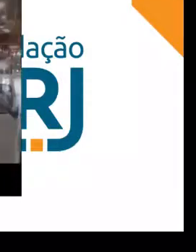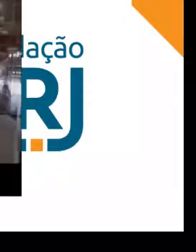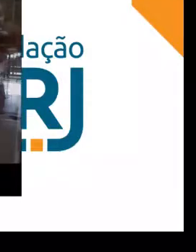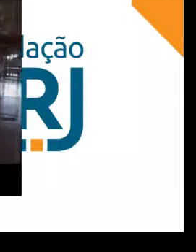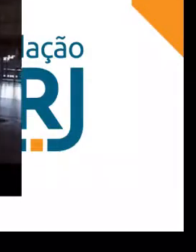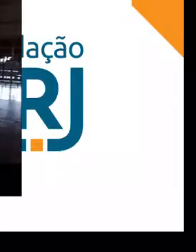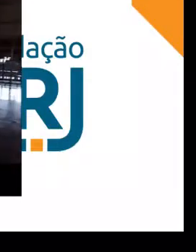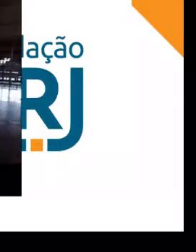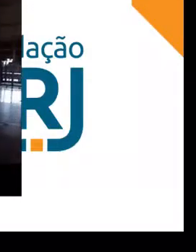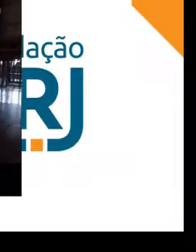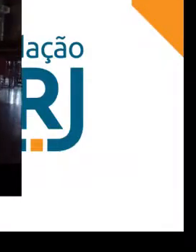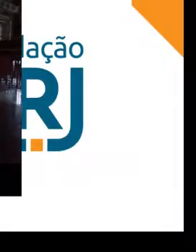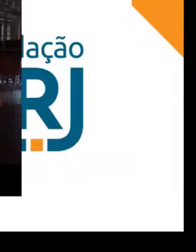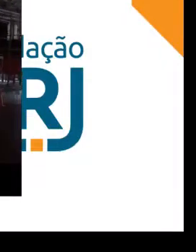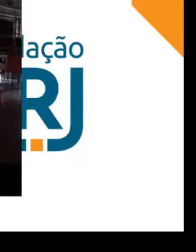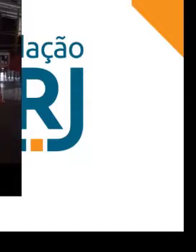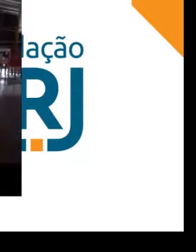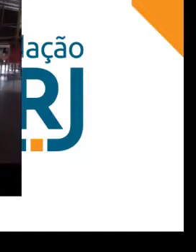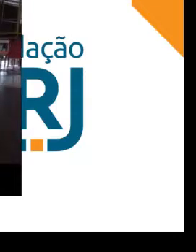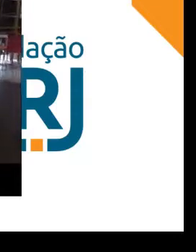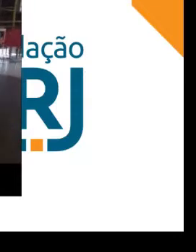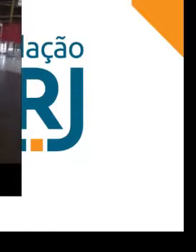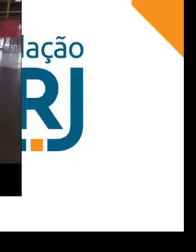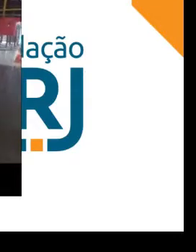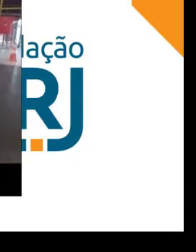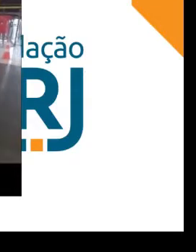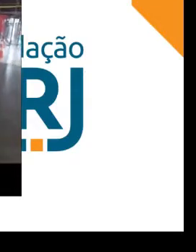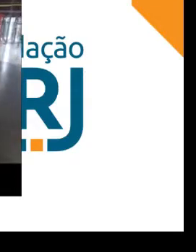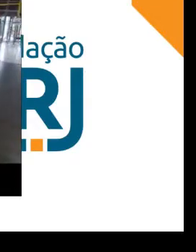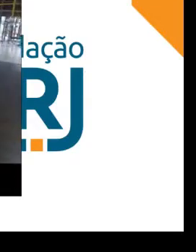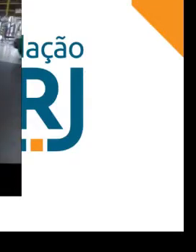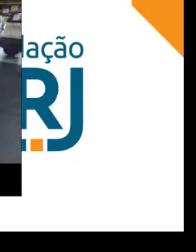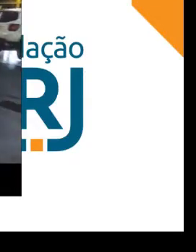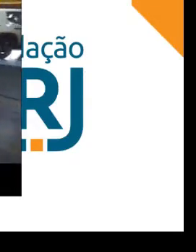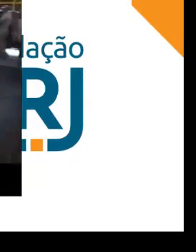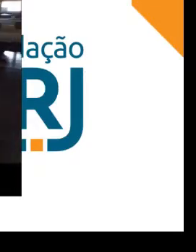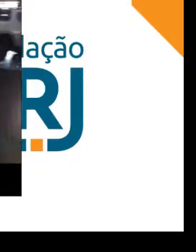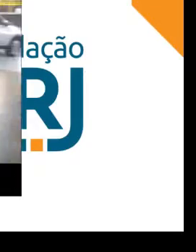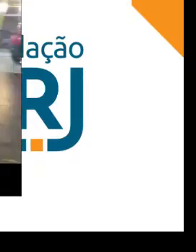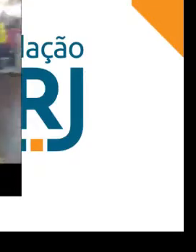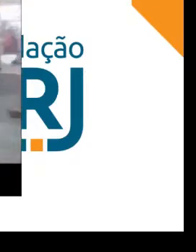Aqui um carro saindo da linha e ele é ligado pela primeira vez para o teste.